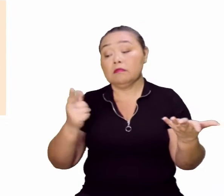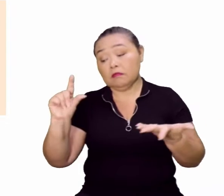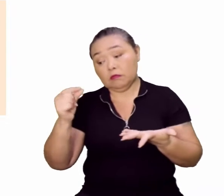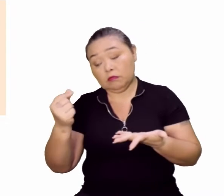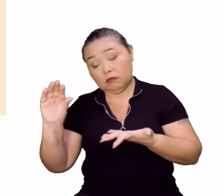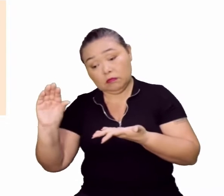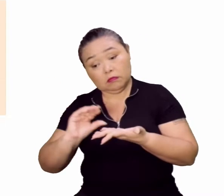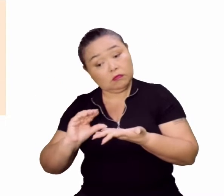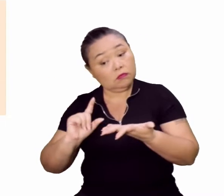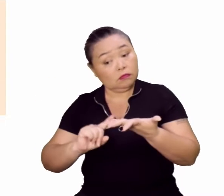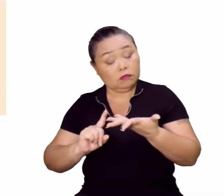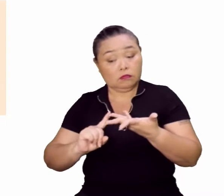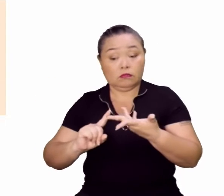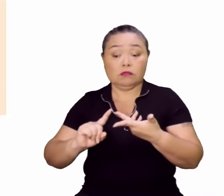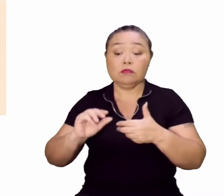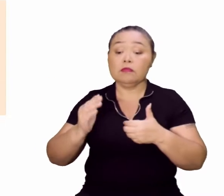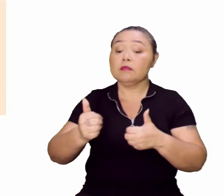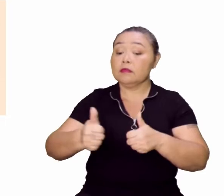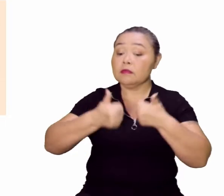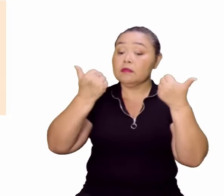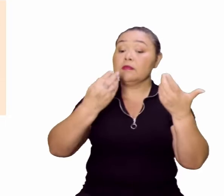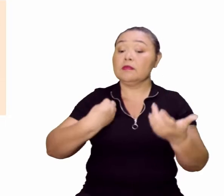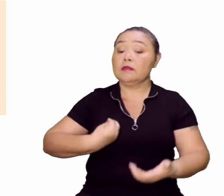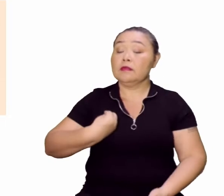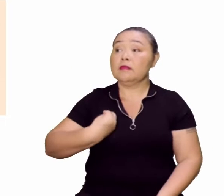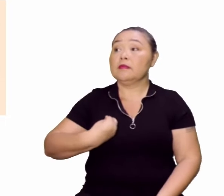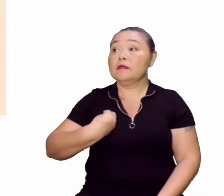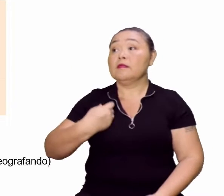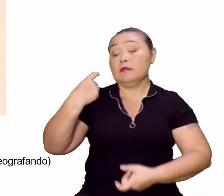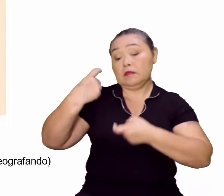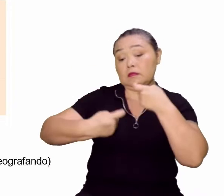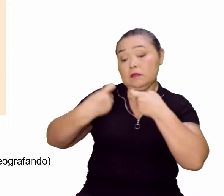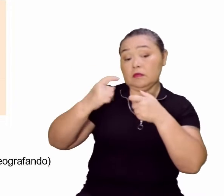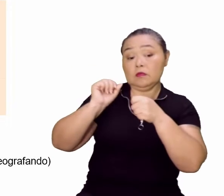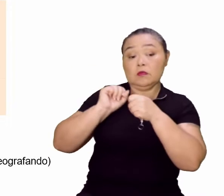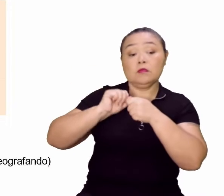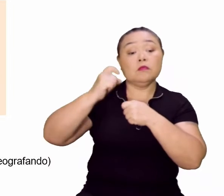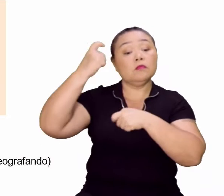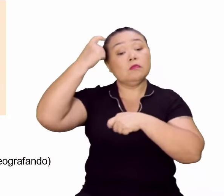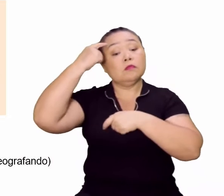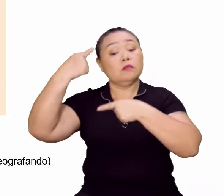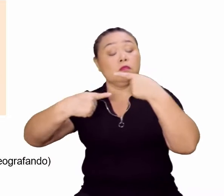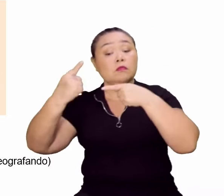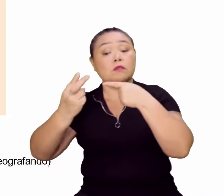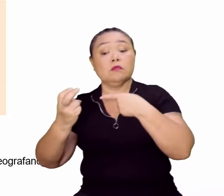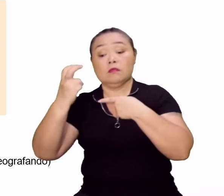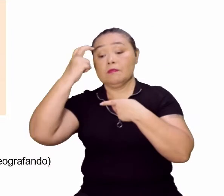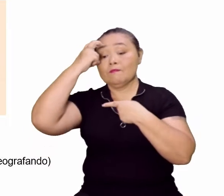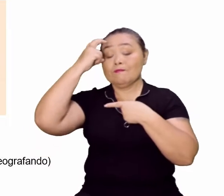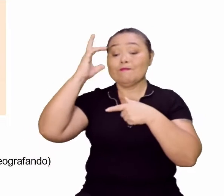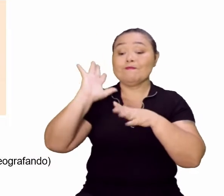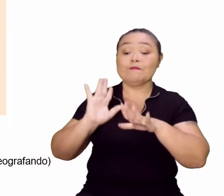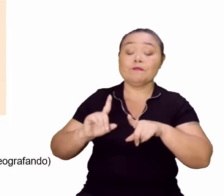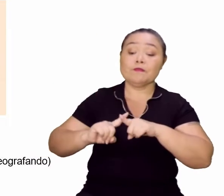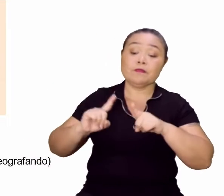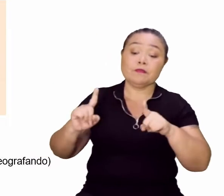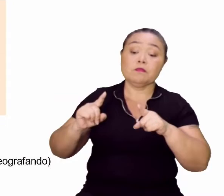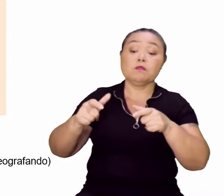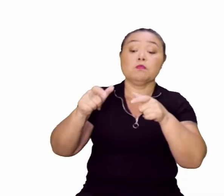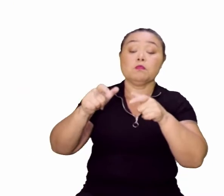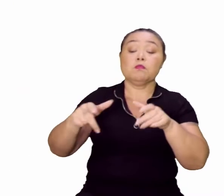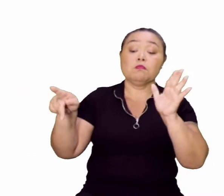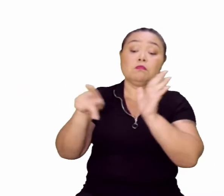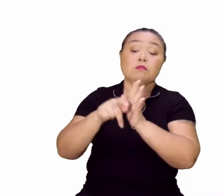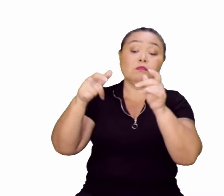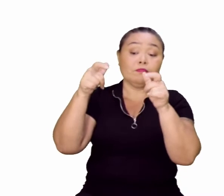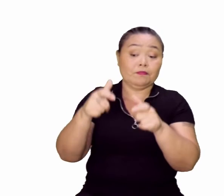financeira, enfim, melhorar de vida. É porque nessas questões de guerras e político-ideológicas, culturais, é muito mais local,